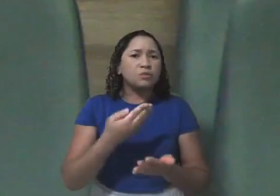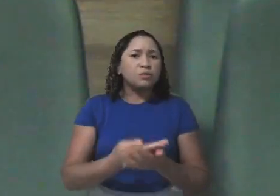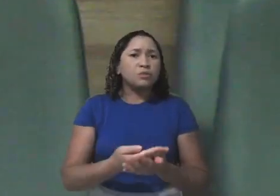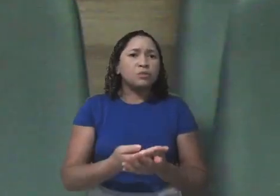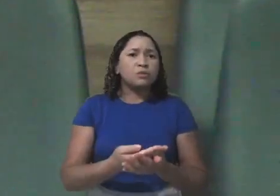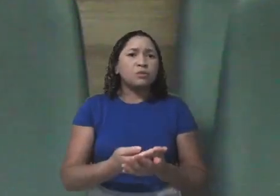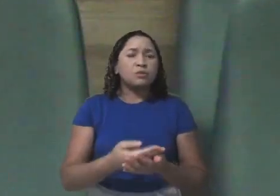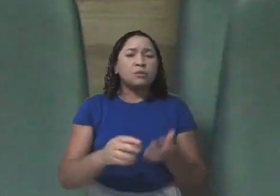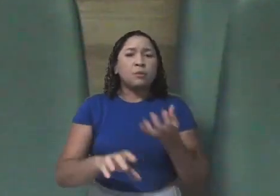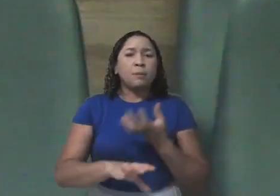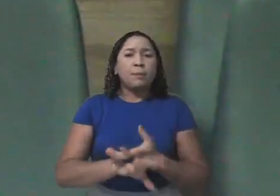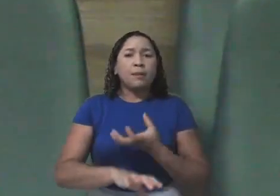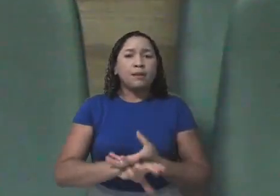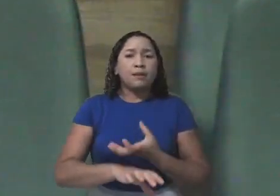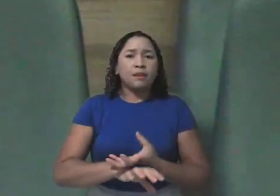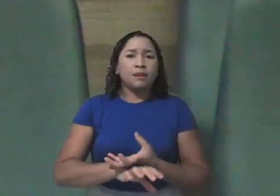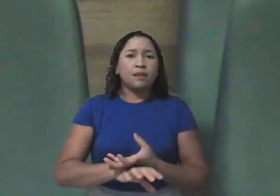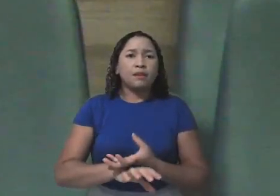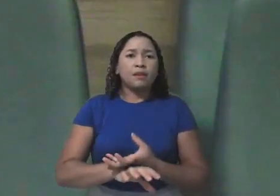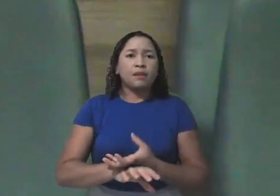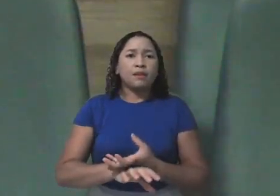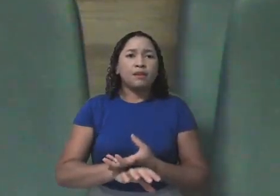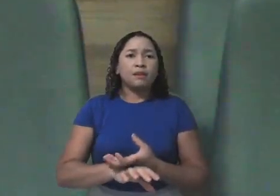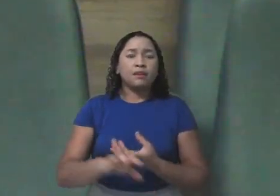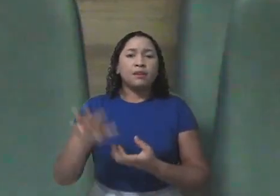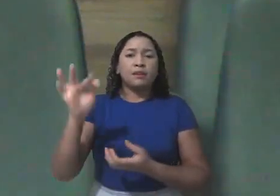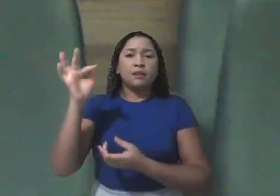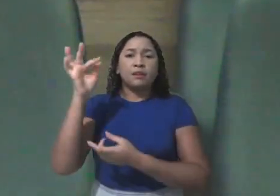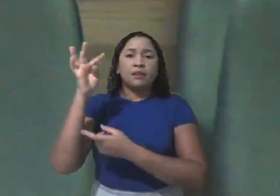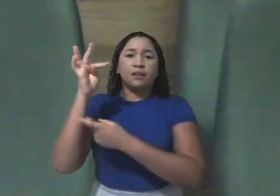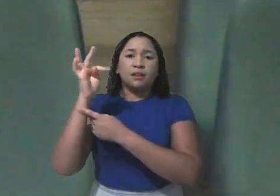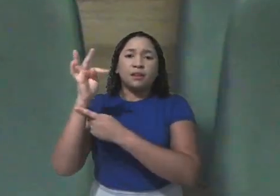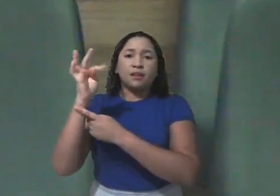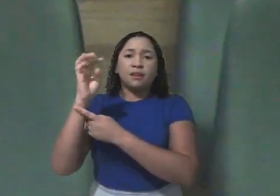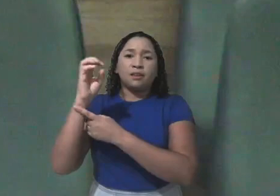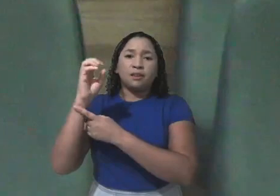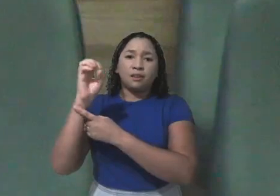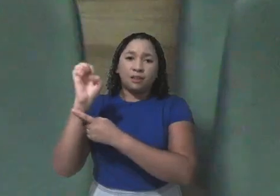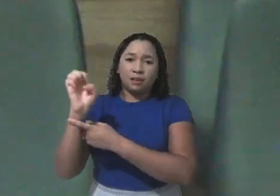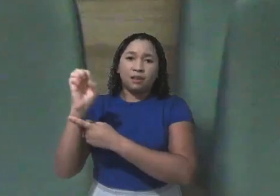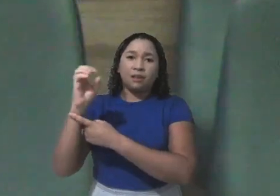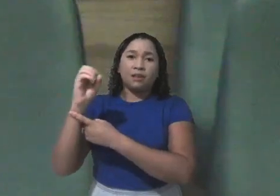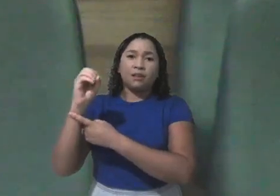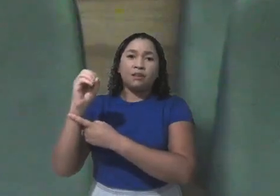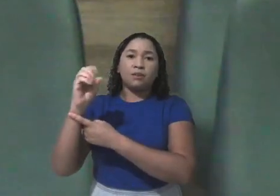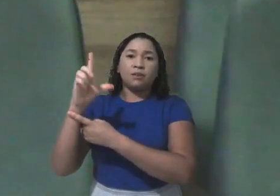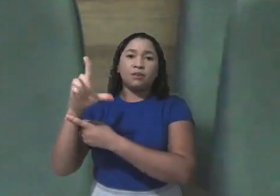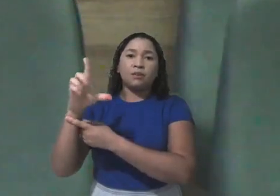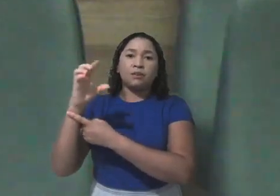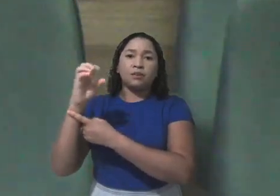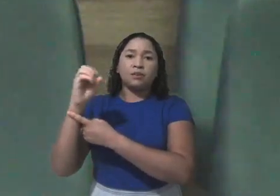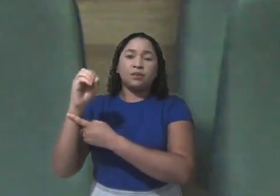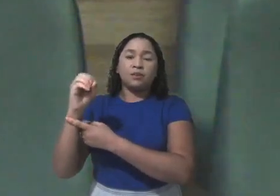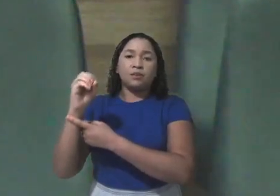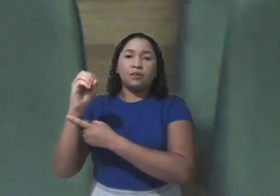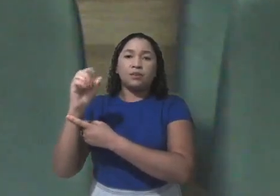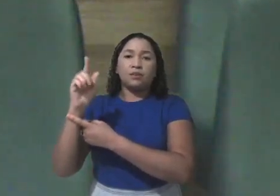básico, né? Ou o bacharel, né? Ou uma pós-graduação em teologia,